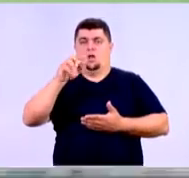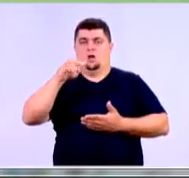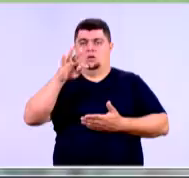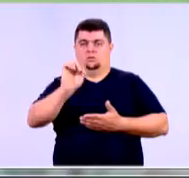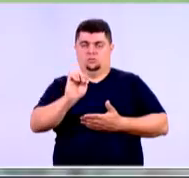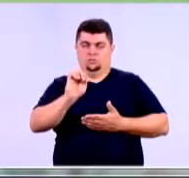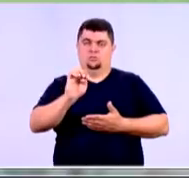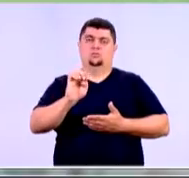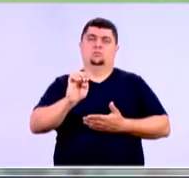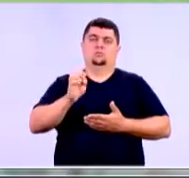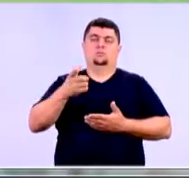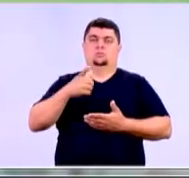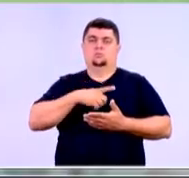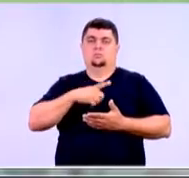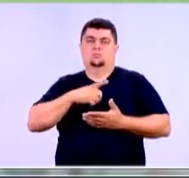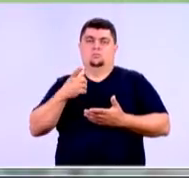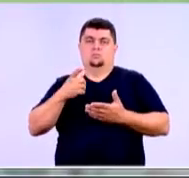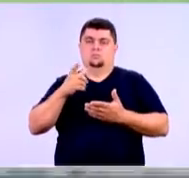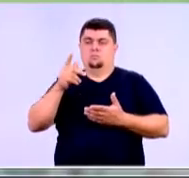passivo